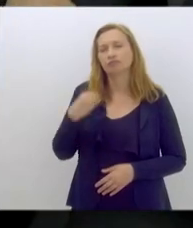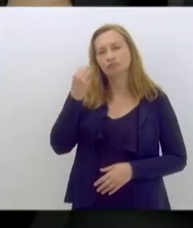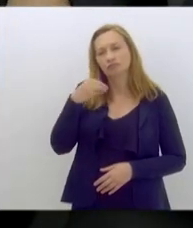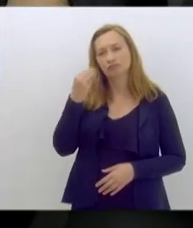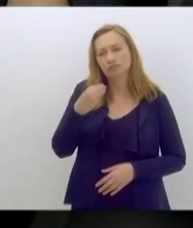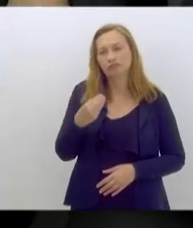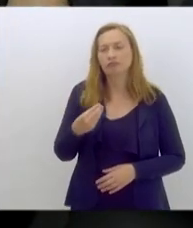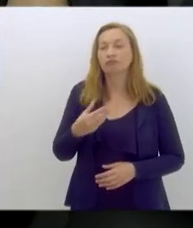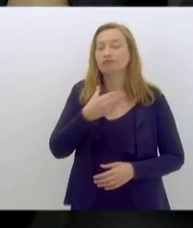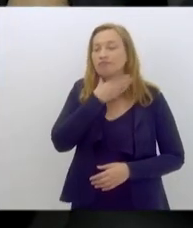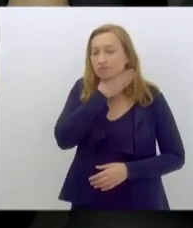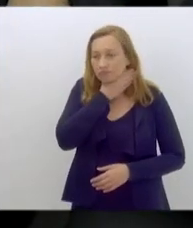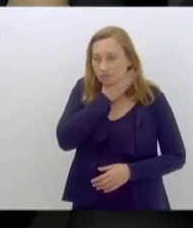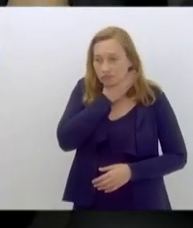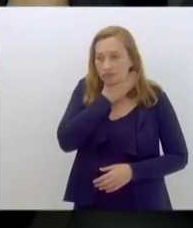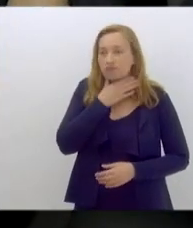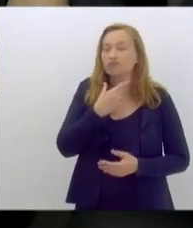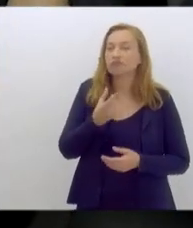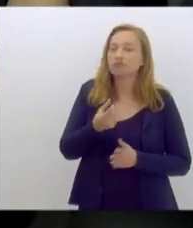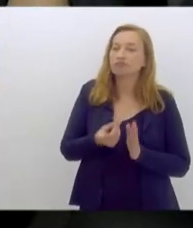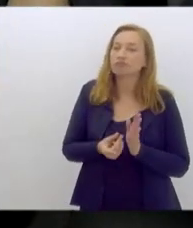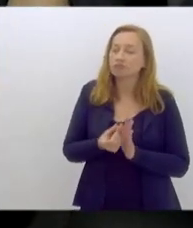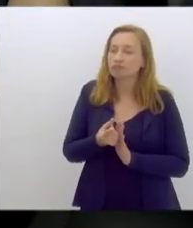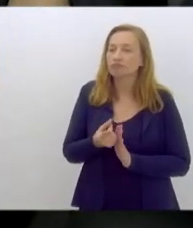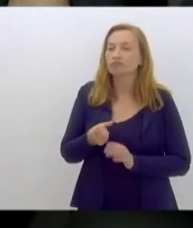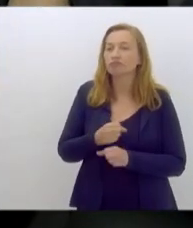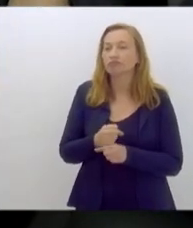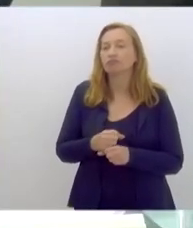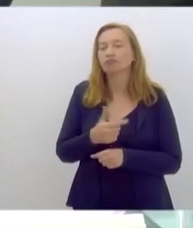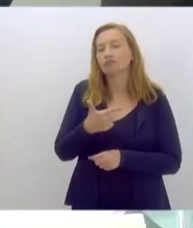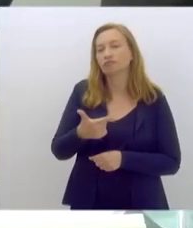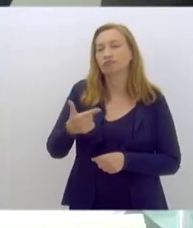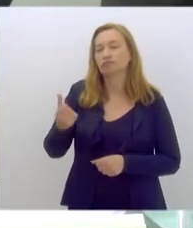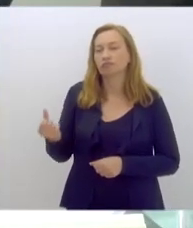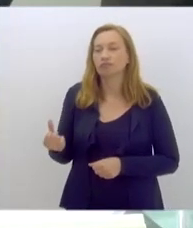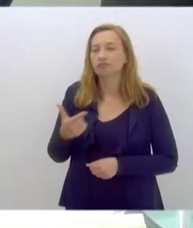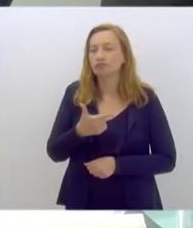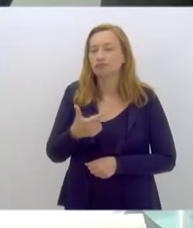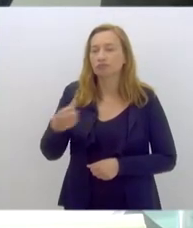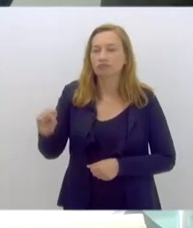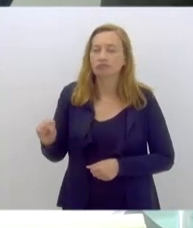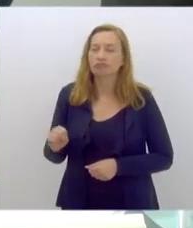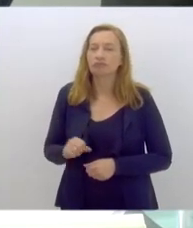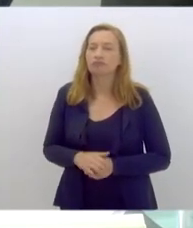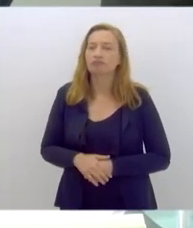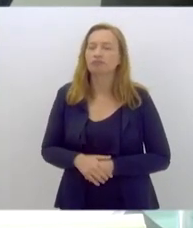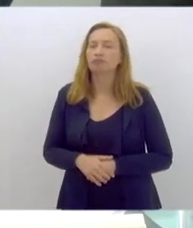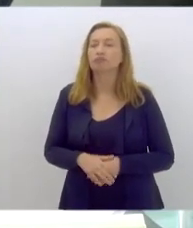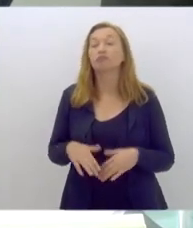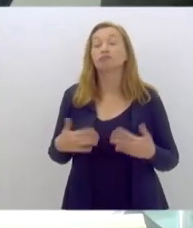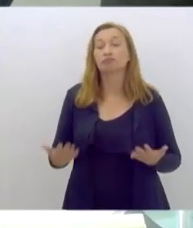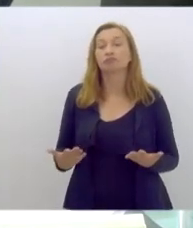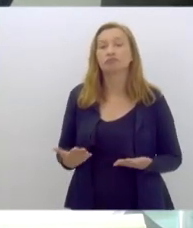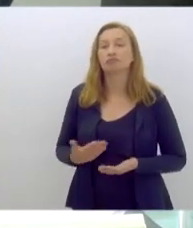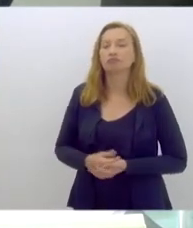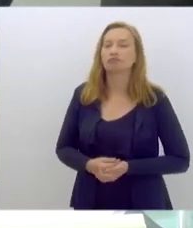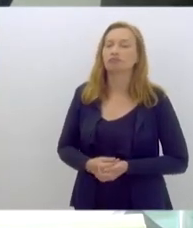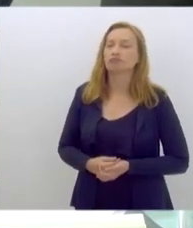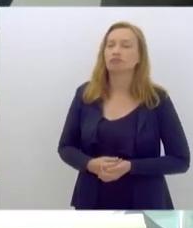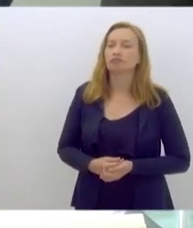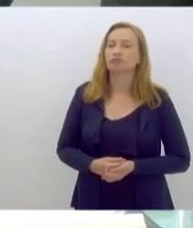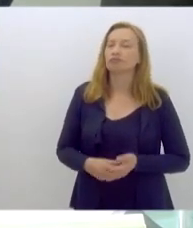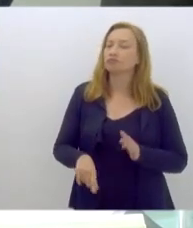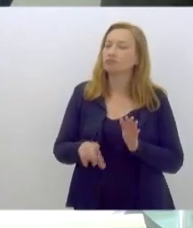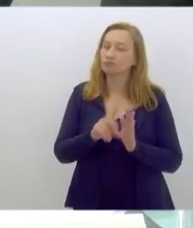o ápice da crise financeira nos anos de 2016 a 2018 e quando a gente vai para